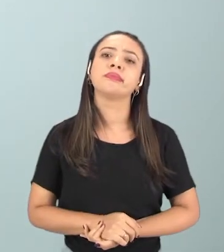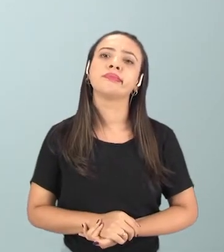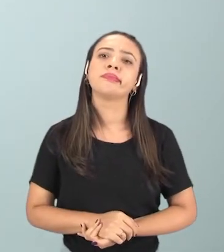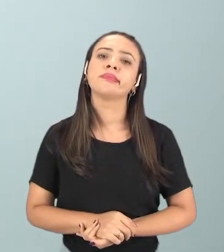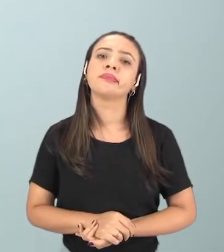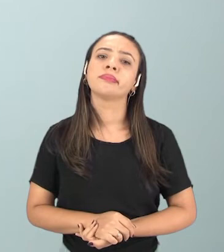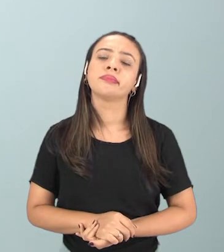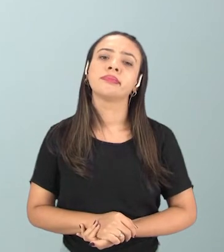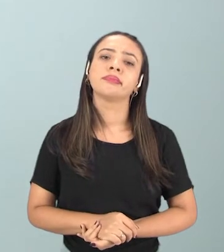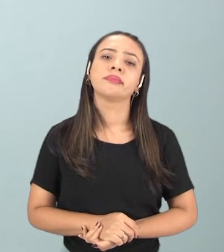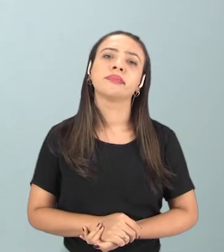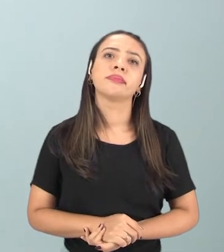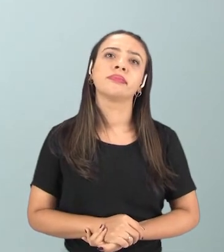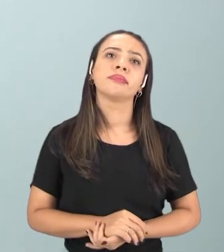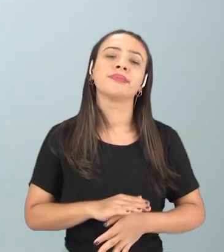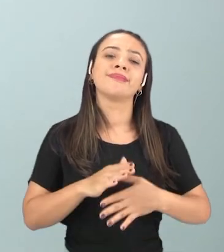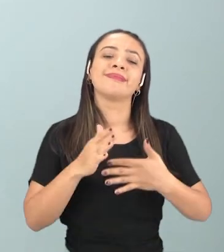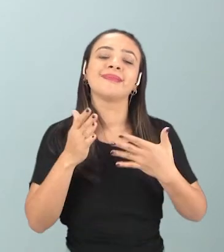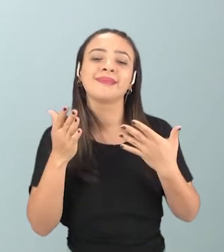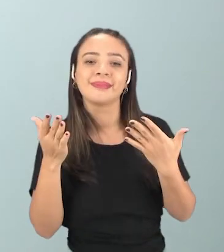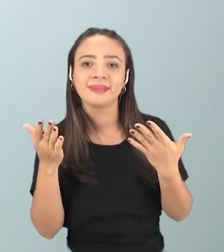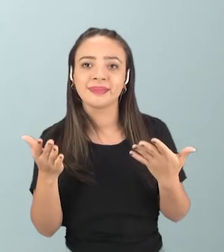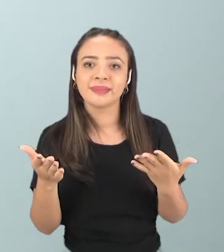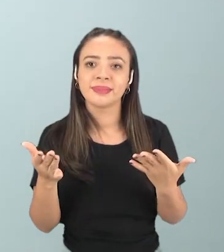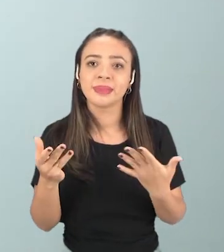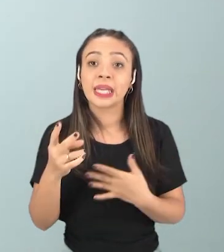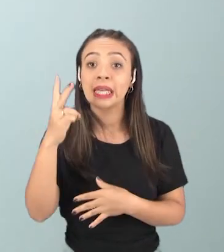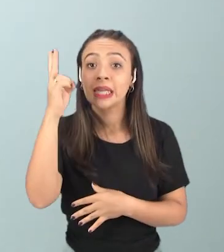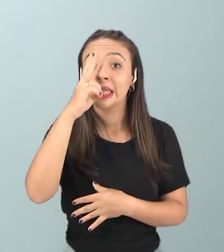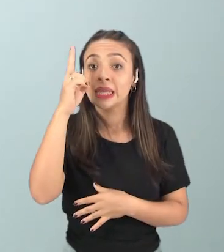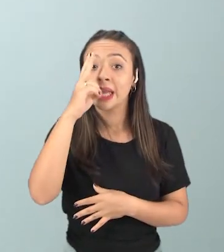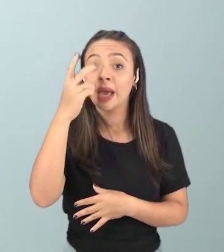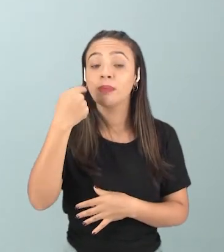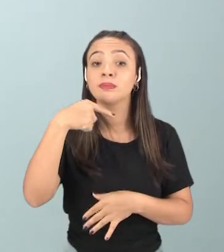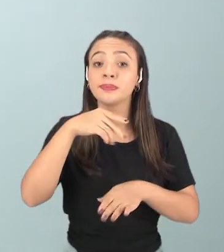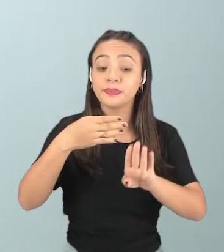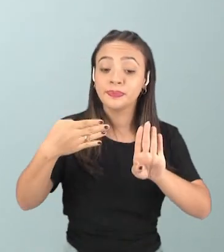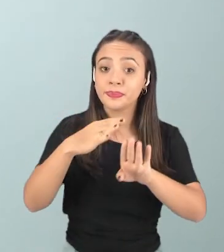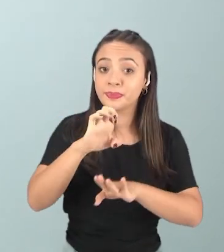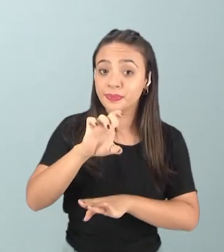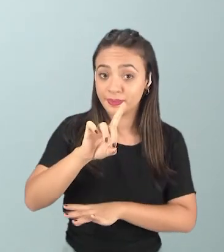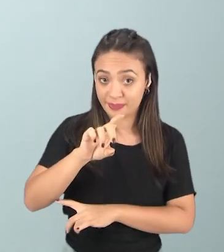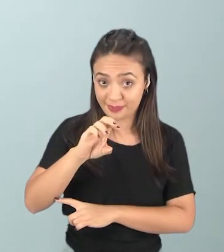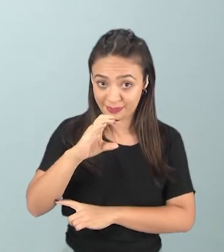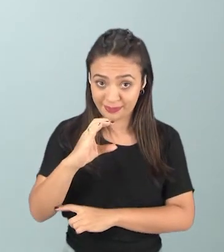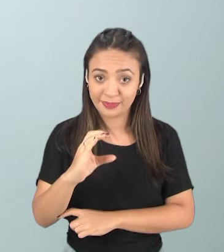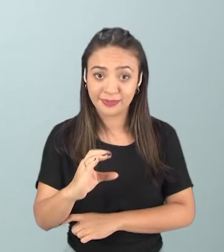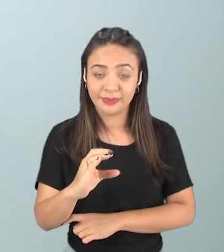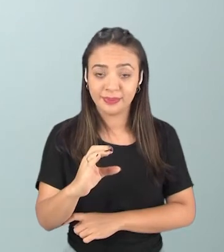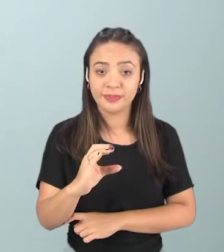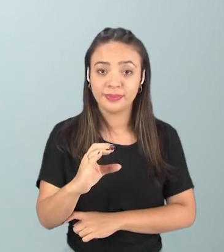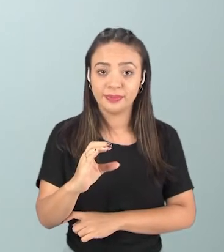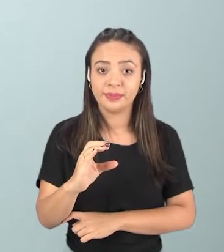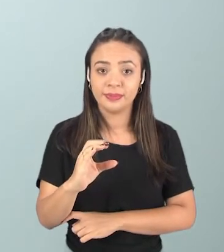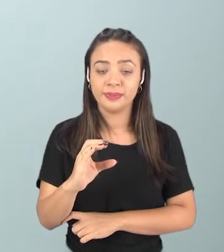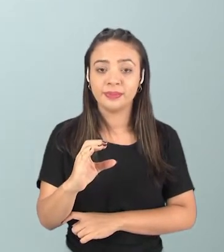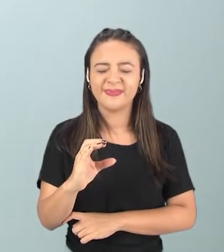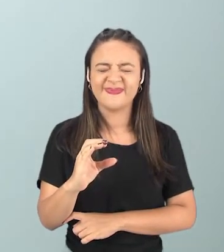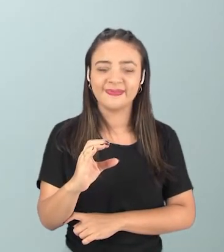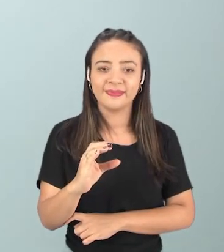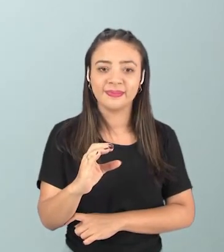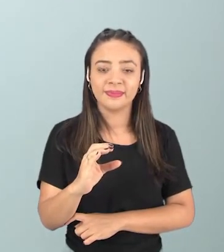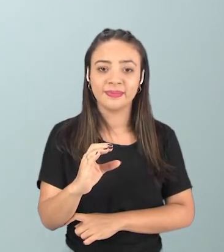agindo dessa forma. Então é isso, gente. Não esqueçam de entrar na plataforma Eduque, conhecer nossa